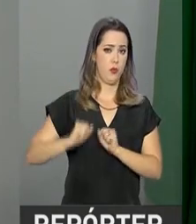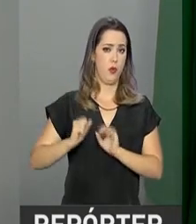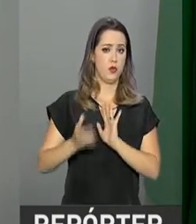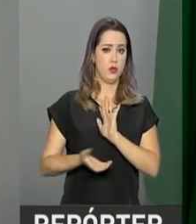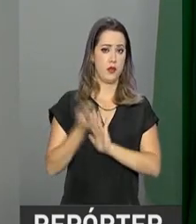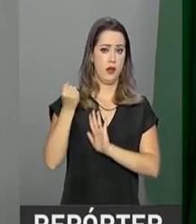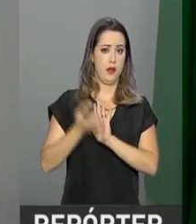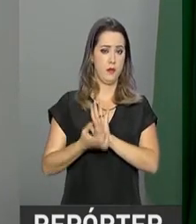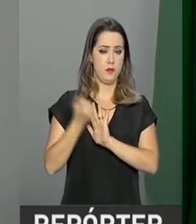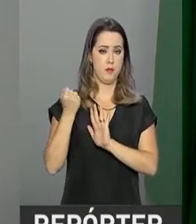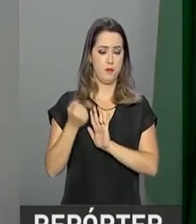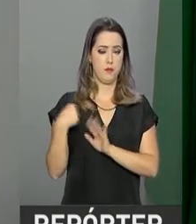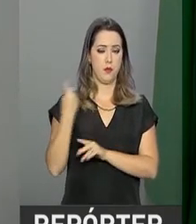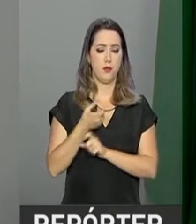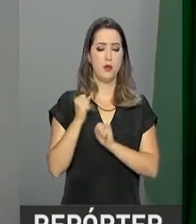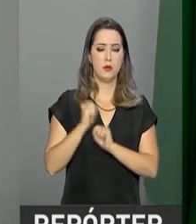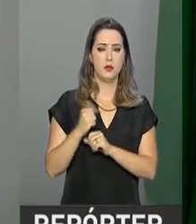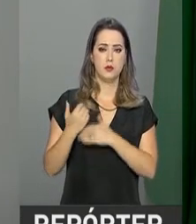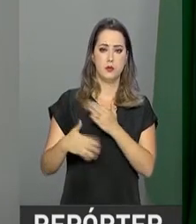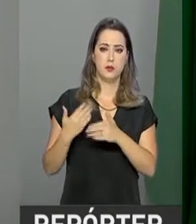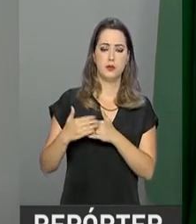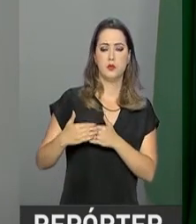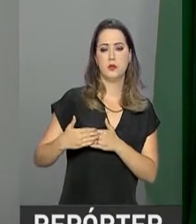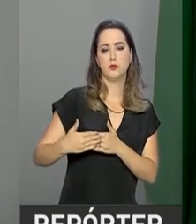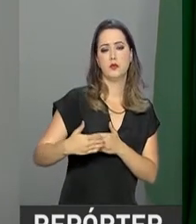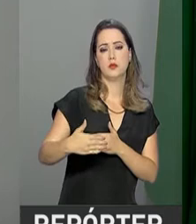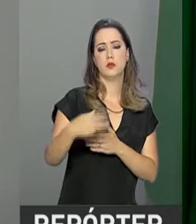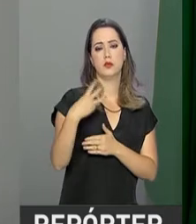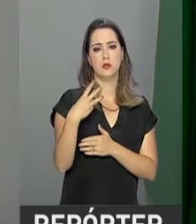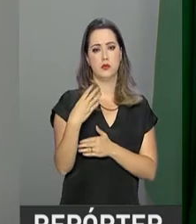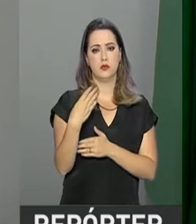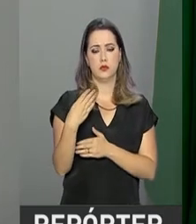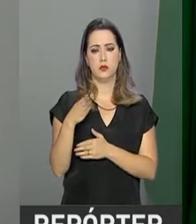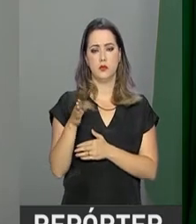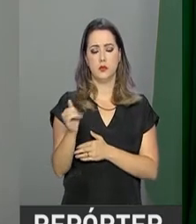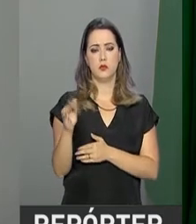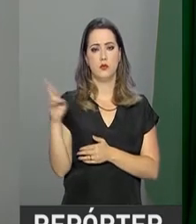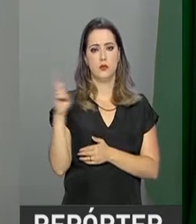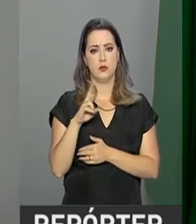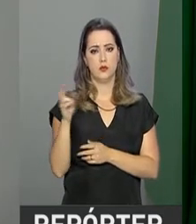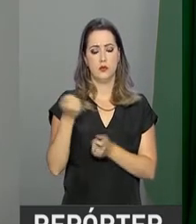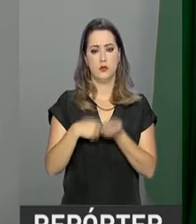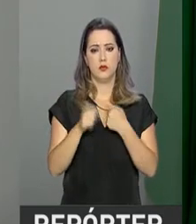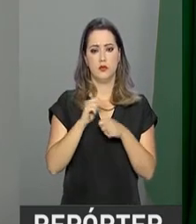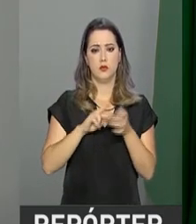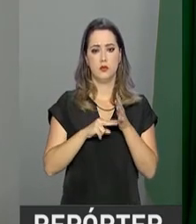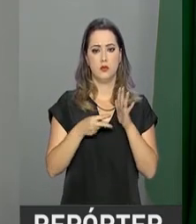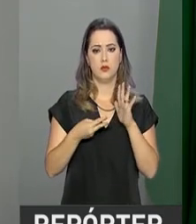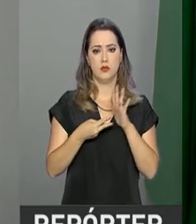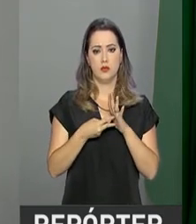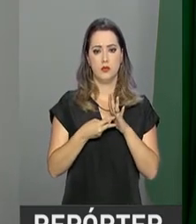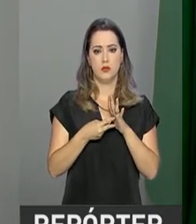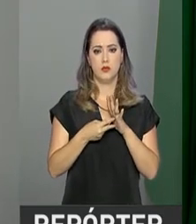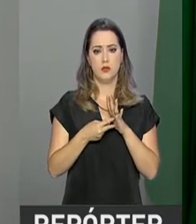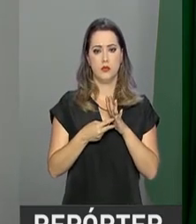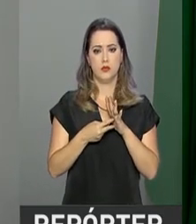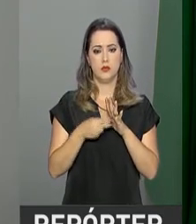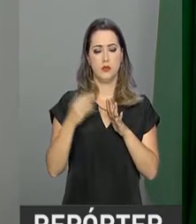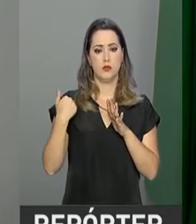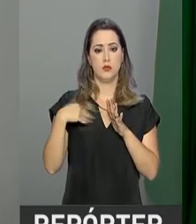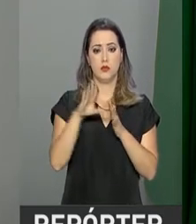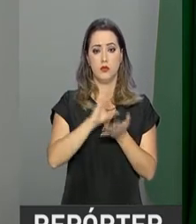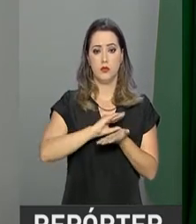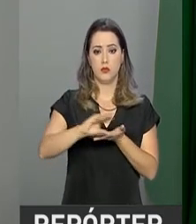poderemos ter mais 34 bilhões de reais injetados na economia significaria o 11 um